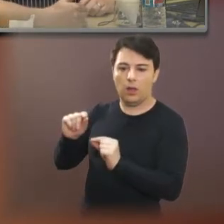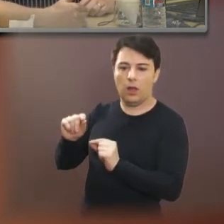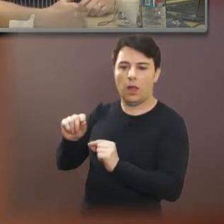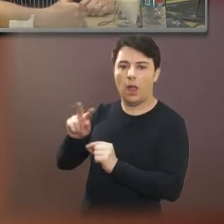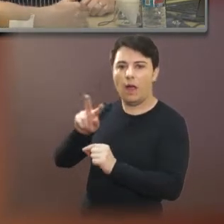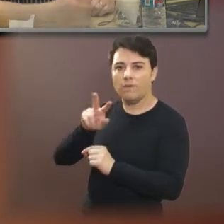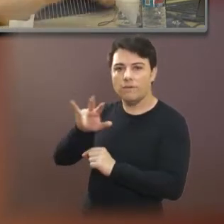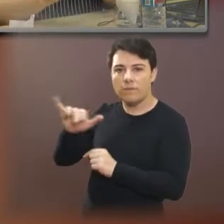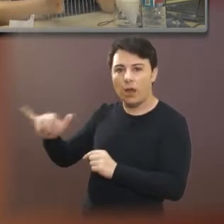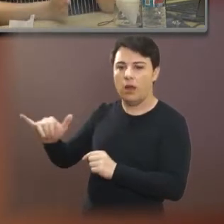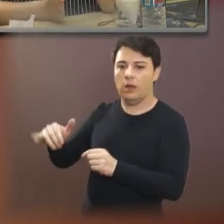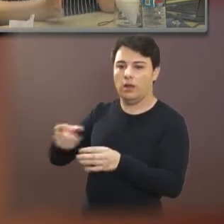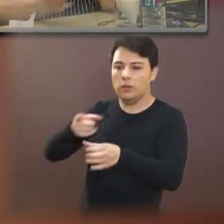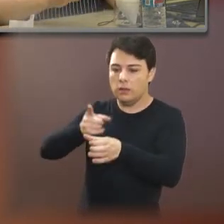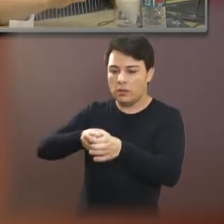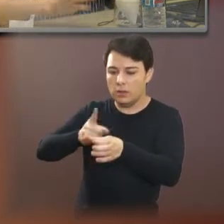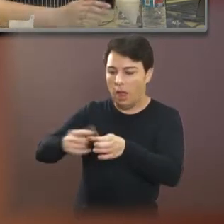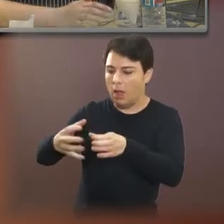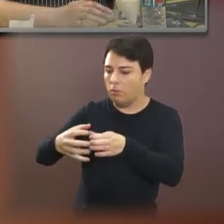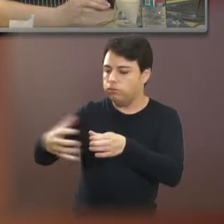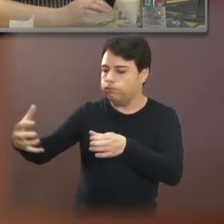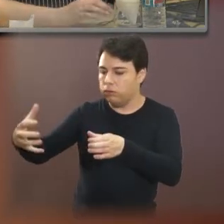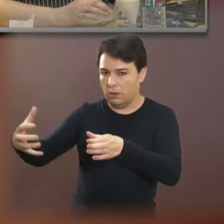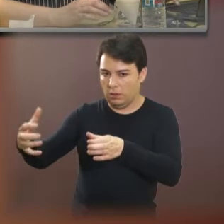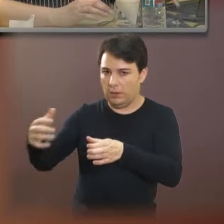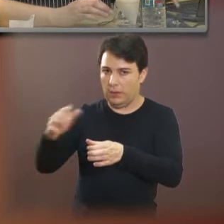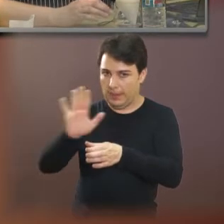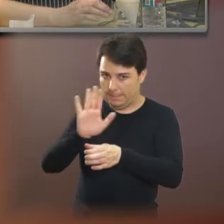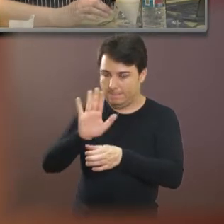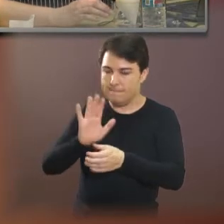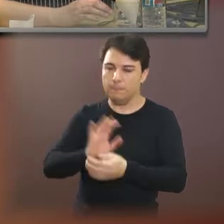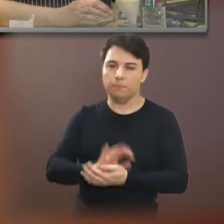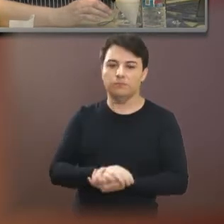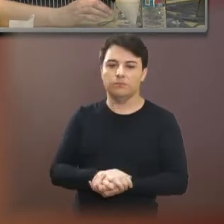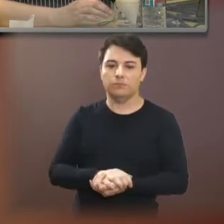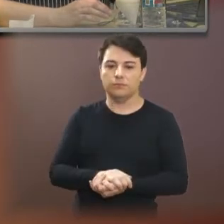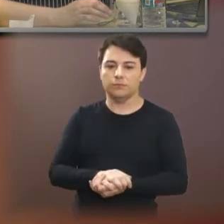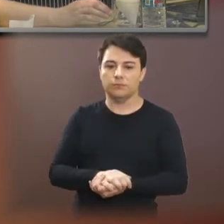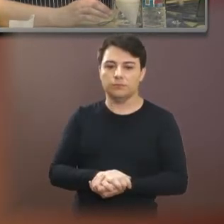para expansão urbana por diversos fatores.